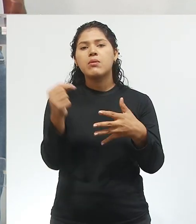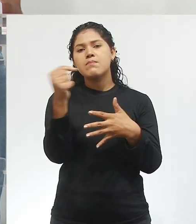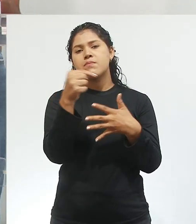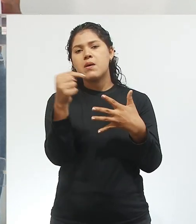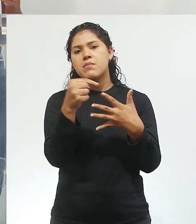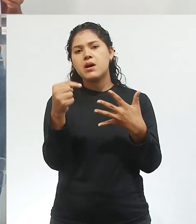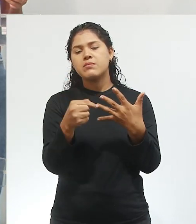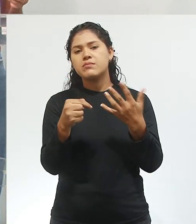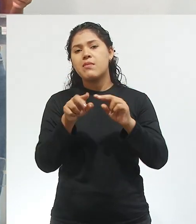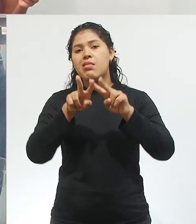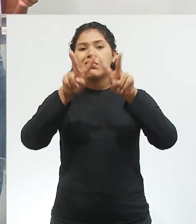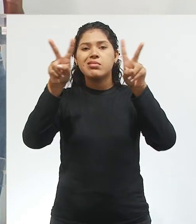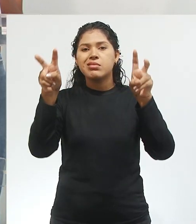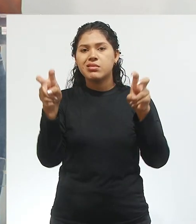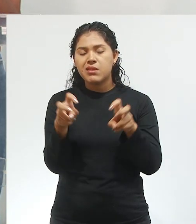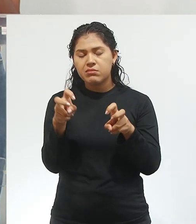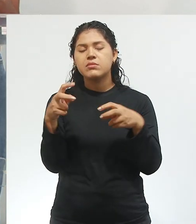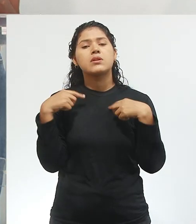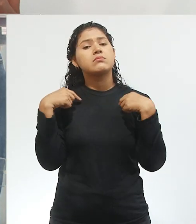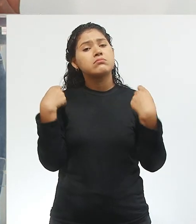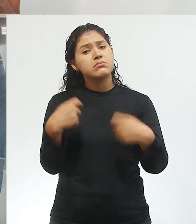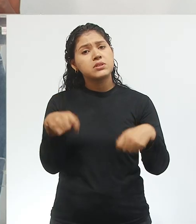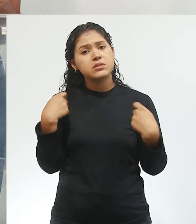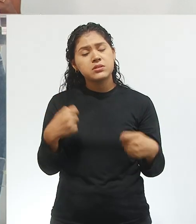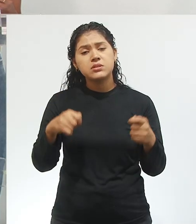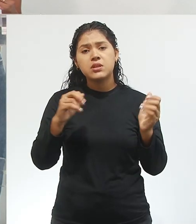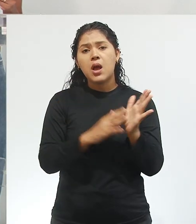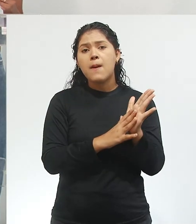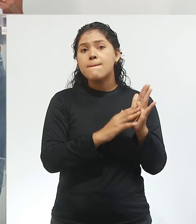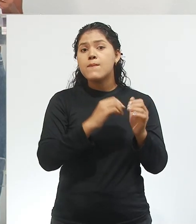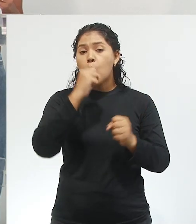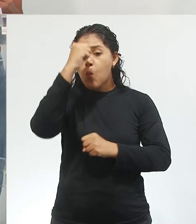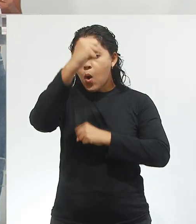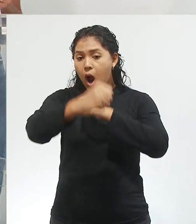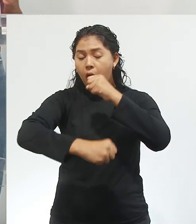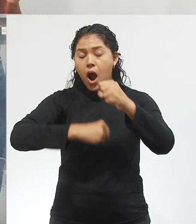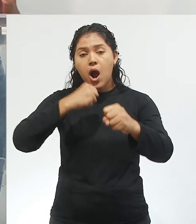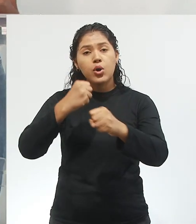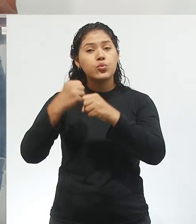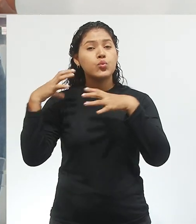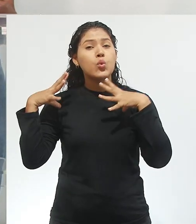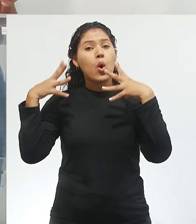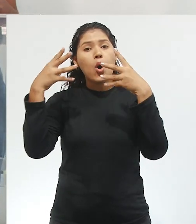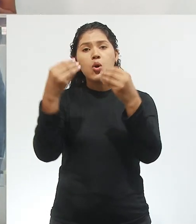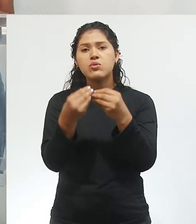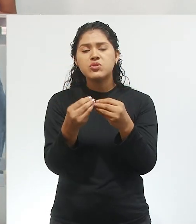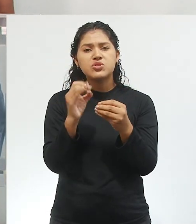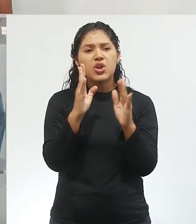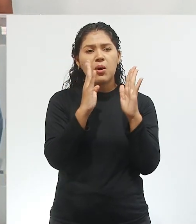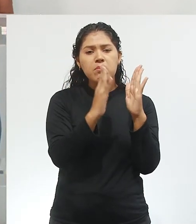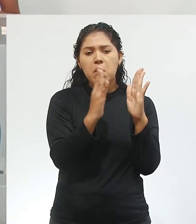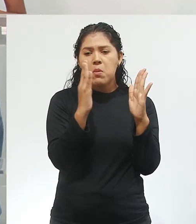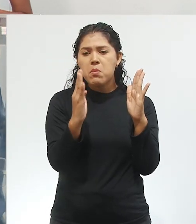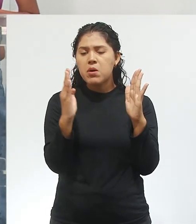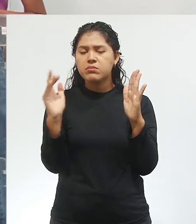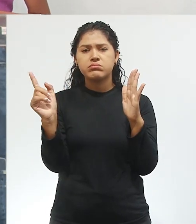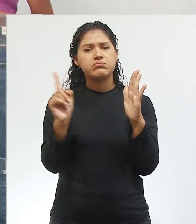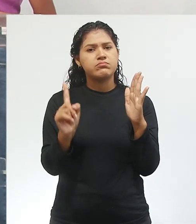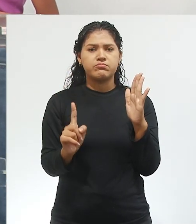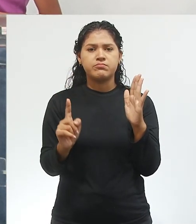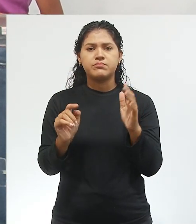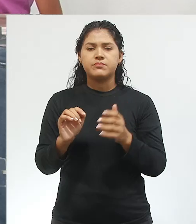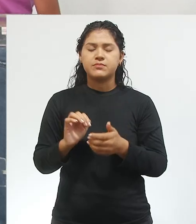temáticas, todas essas questões sejam abordadas durante todo o ano, né, e não apenas em datas esporádicas.